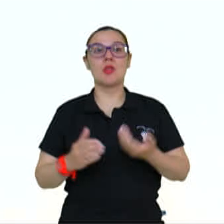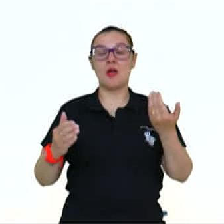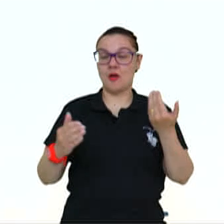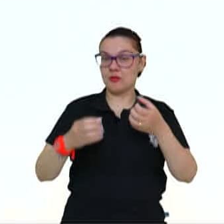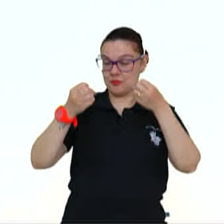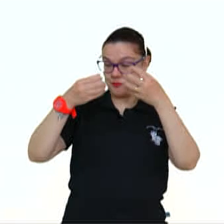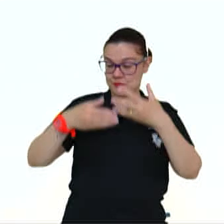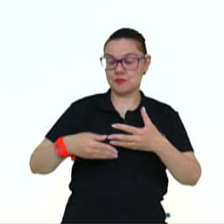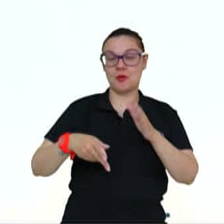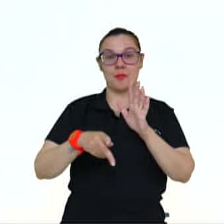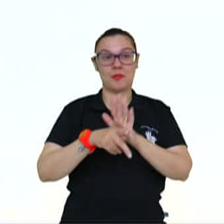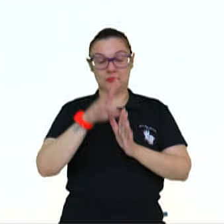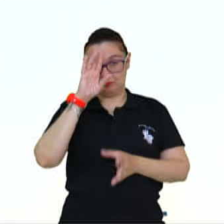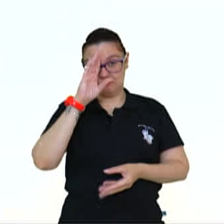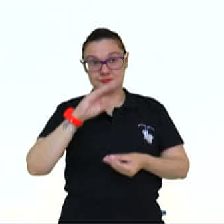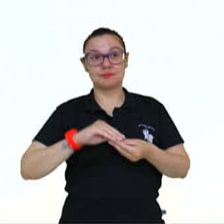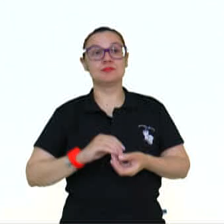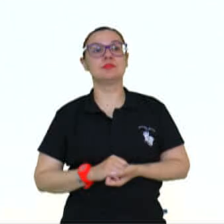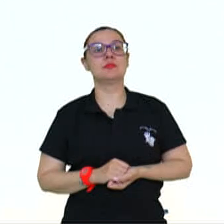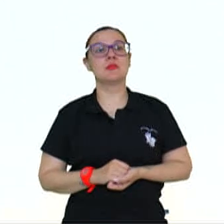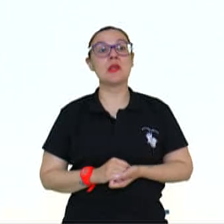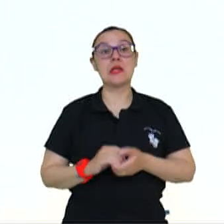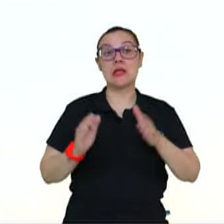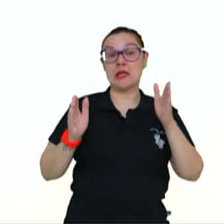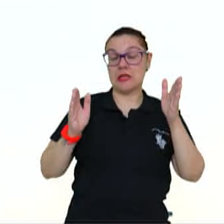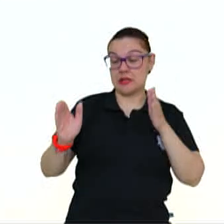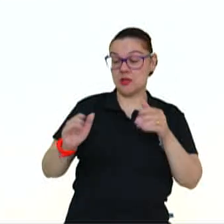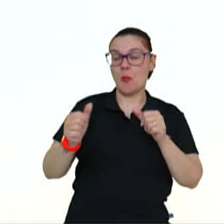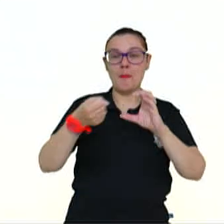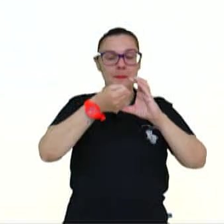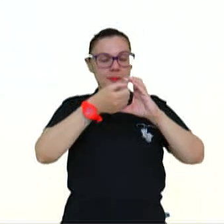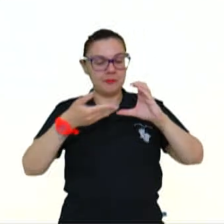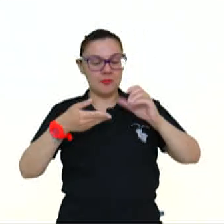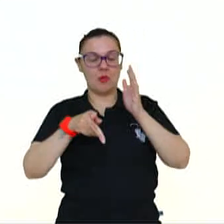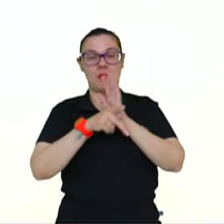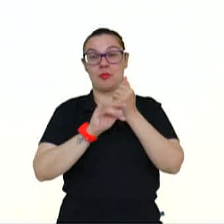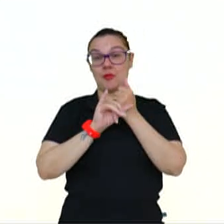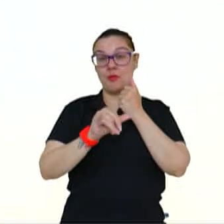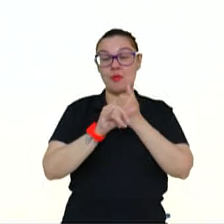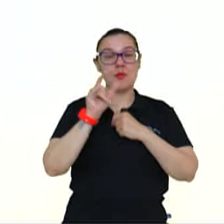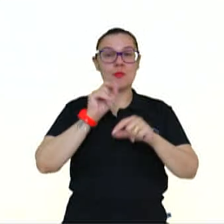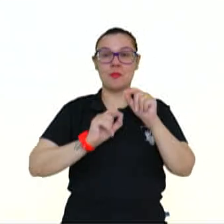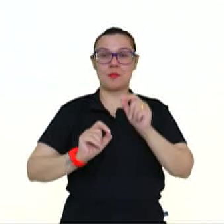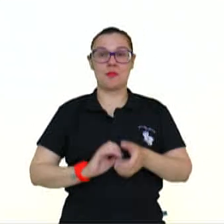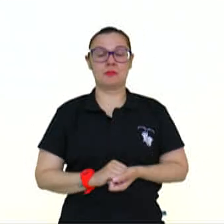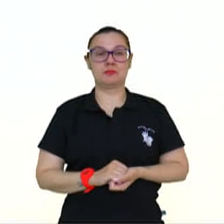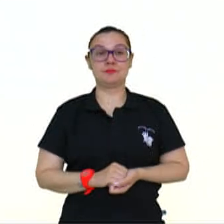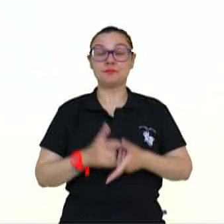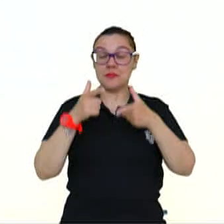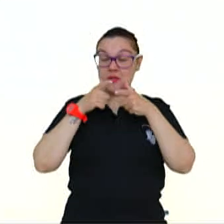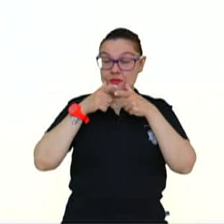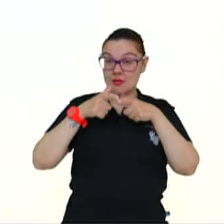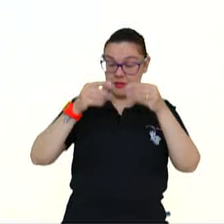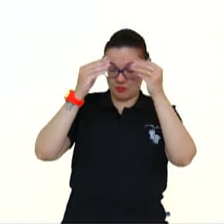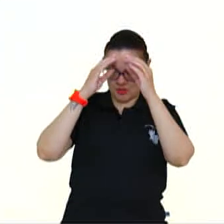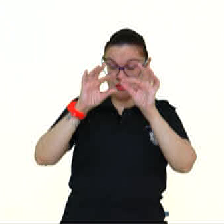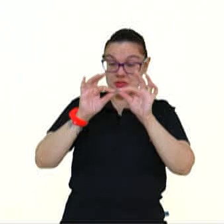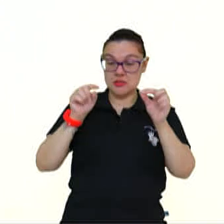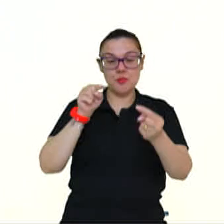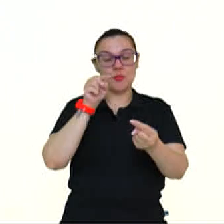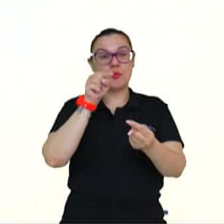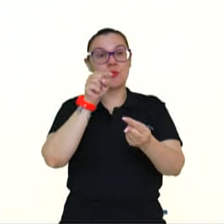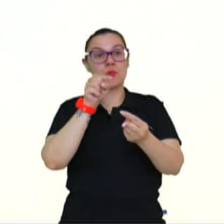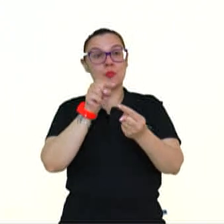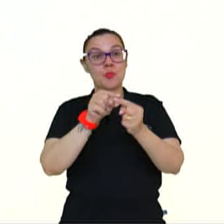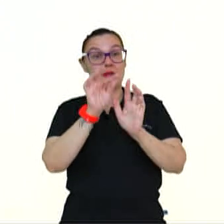Vamos continuar a entender a crônica, meus amigos. Ó, entre as principais características da crônica, quais são? Linguagem simples, objetiva e o